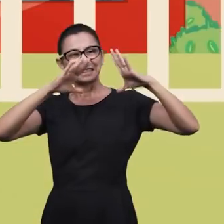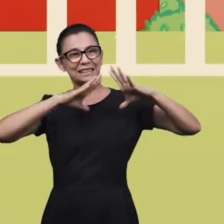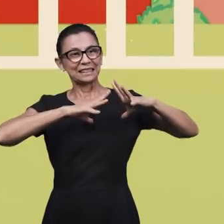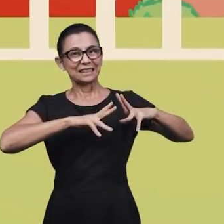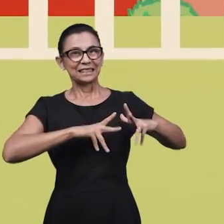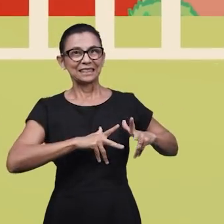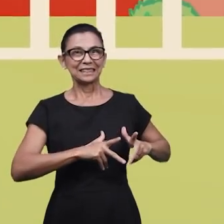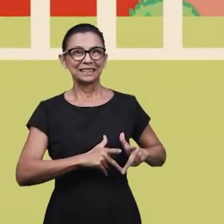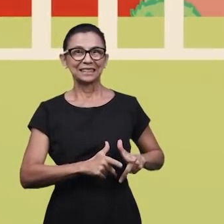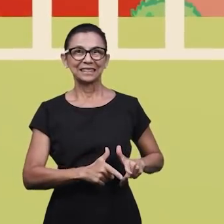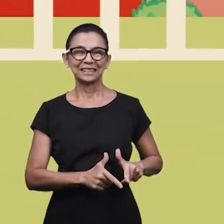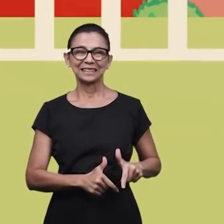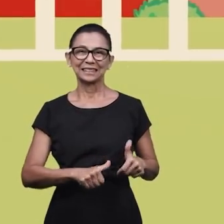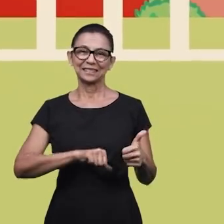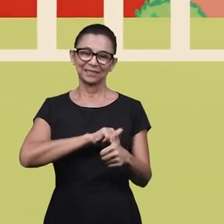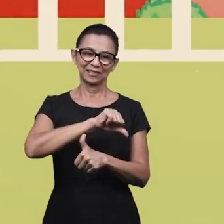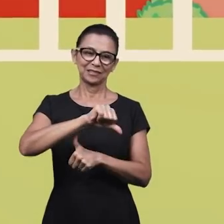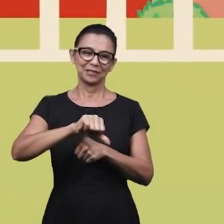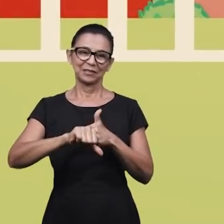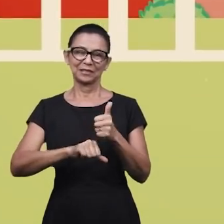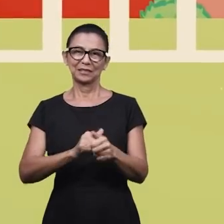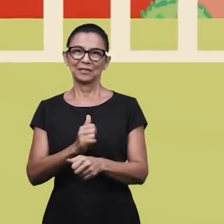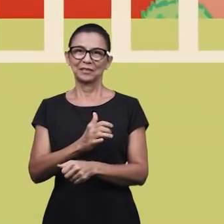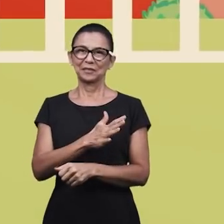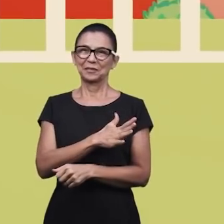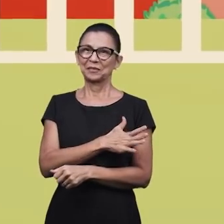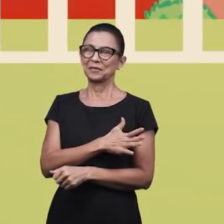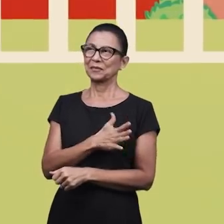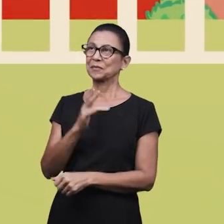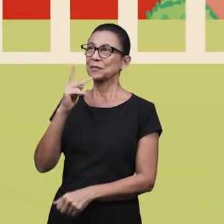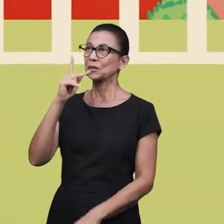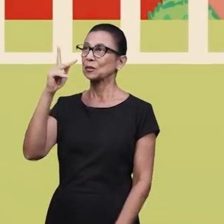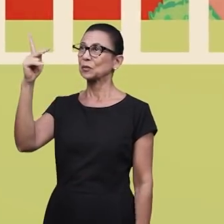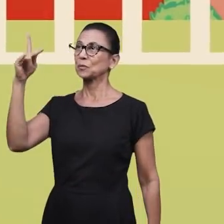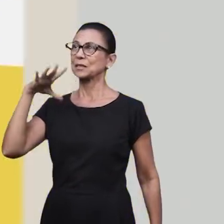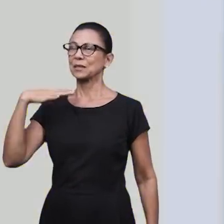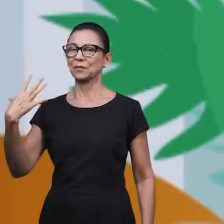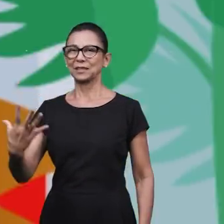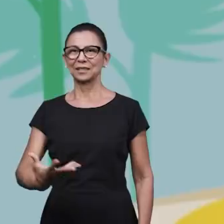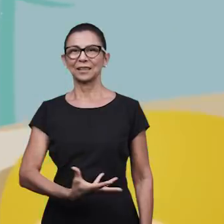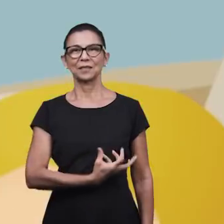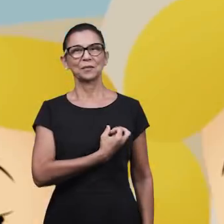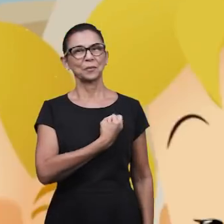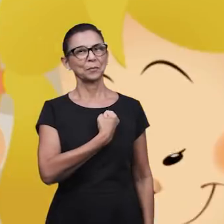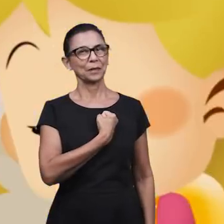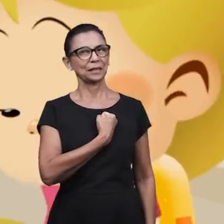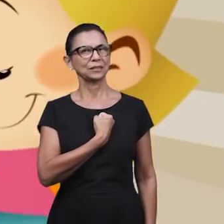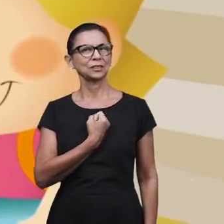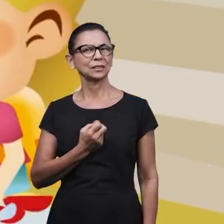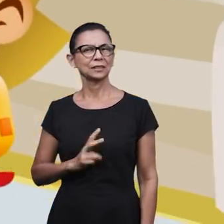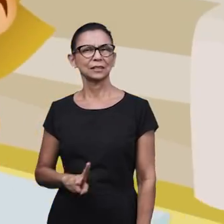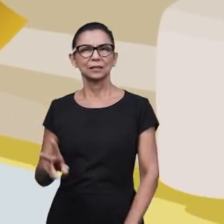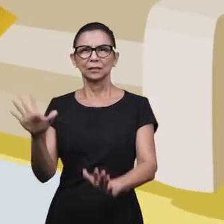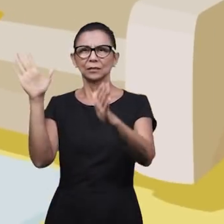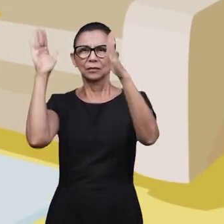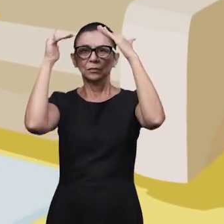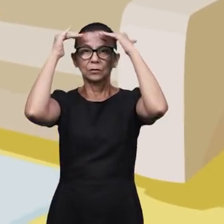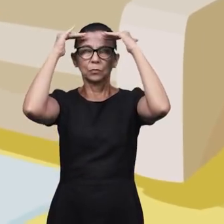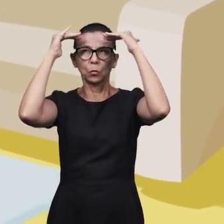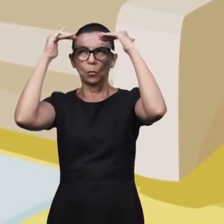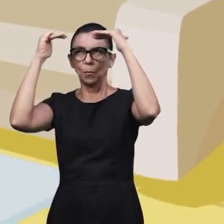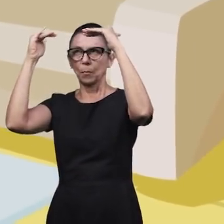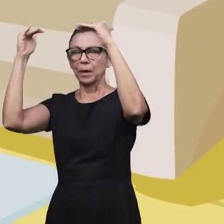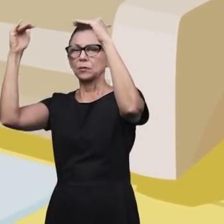e renovado pela tua salvação. Um coração